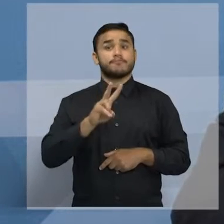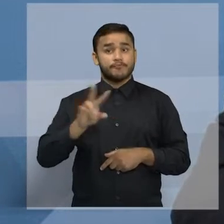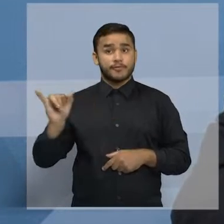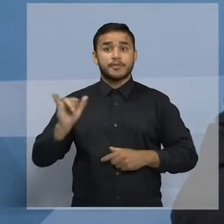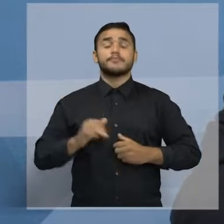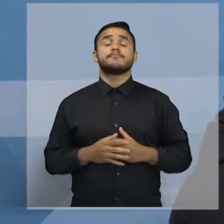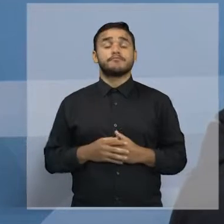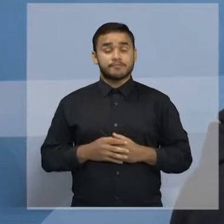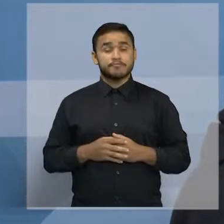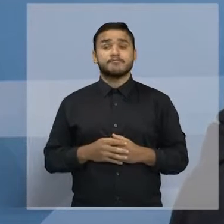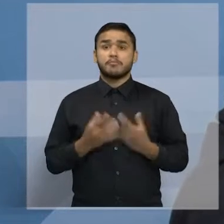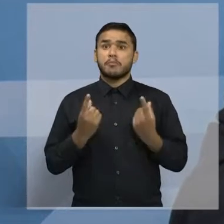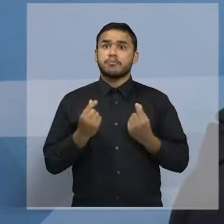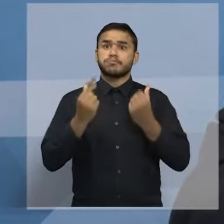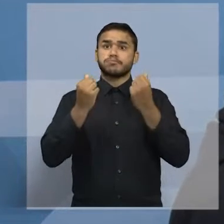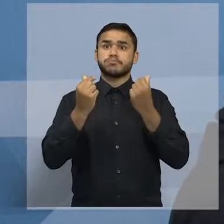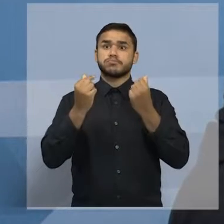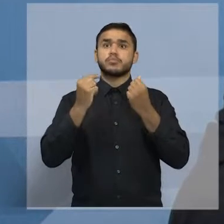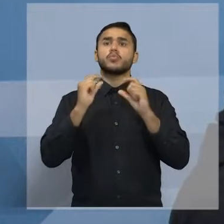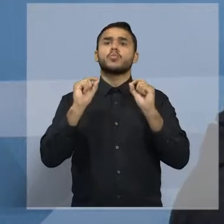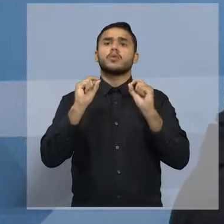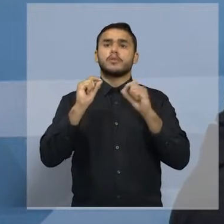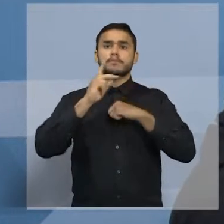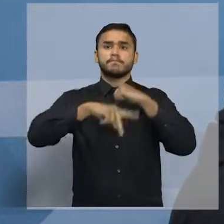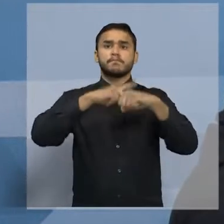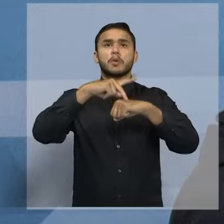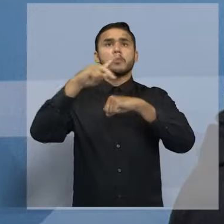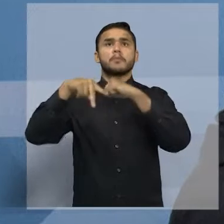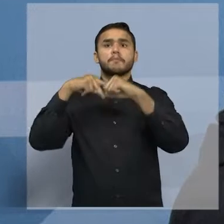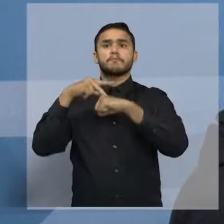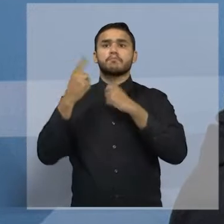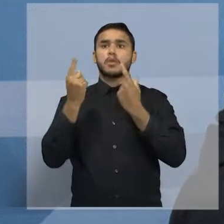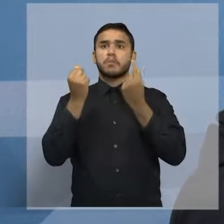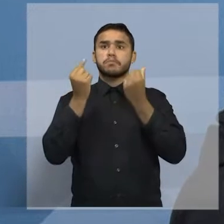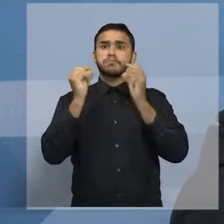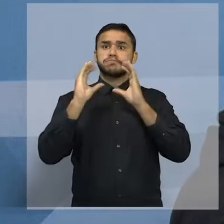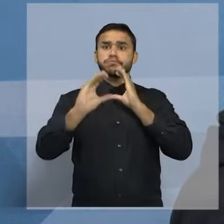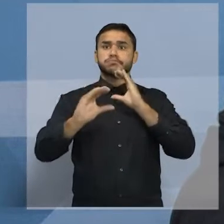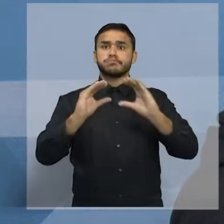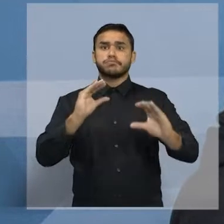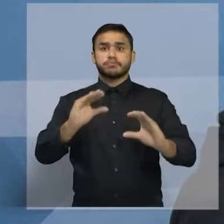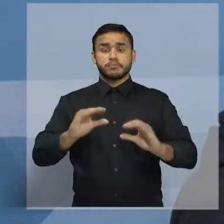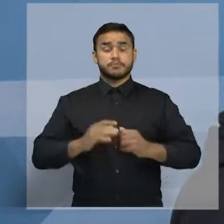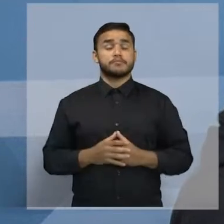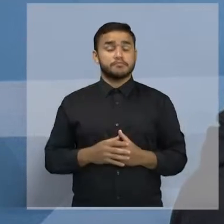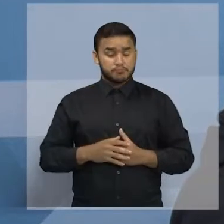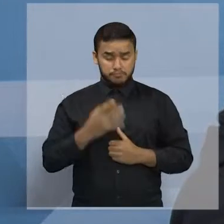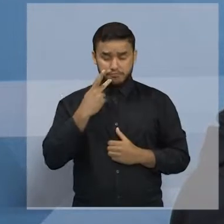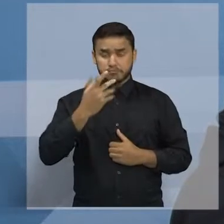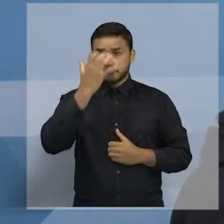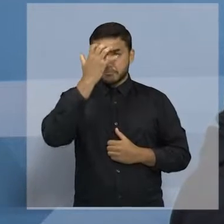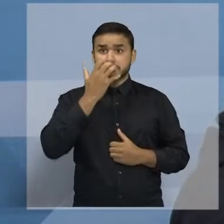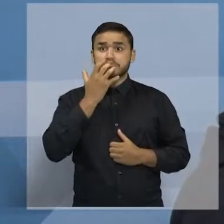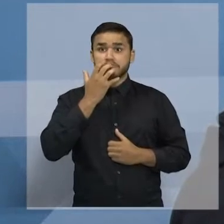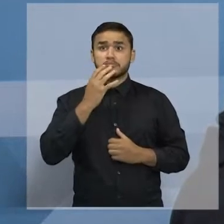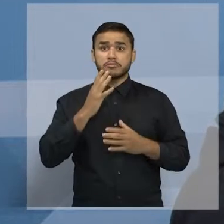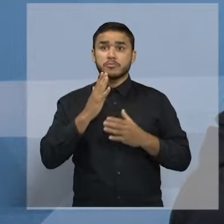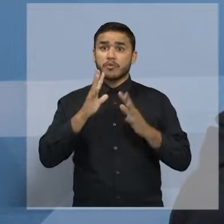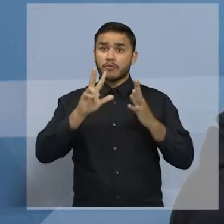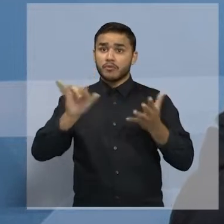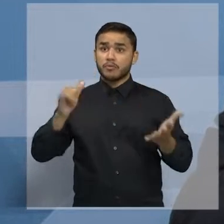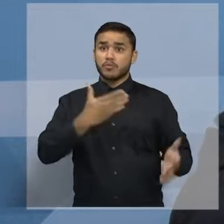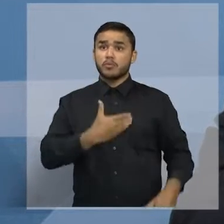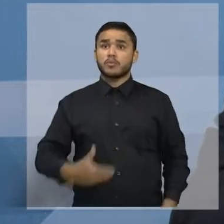desempregados, vai trazer os investimentos internacionais. Tudo isso é o que está sendo prometido, é o que está sendo dito